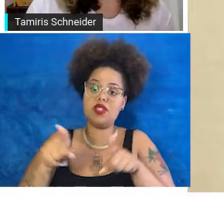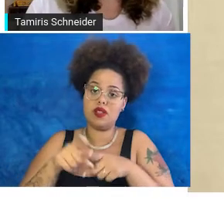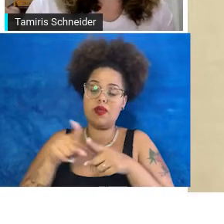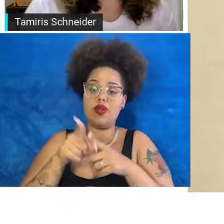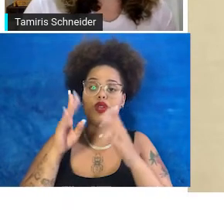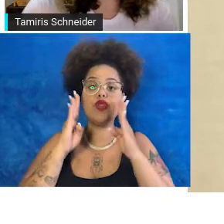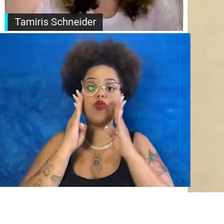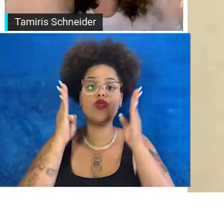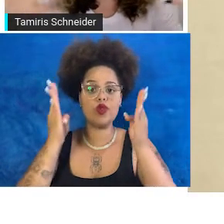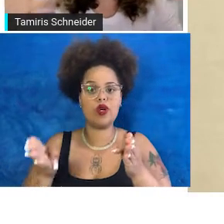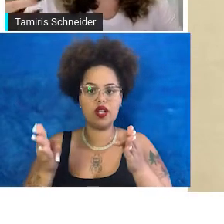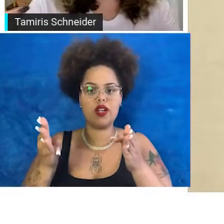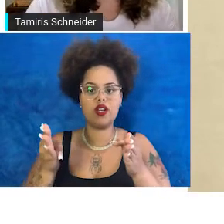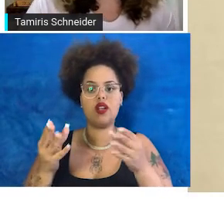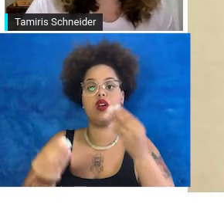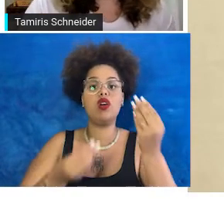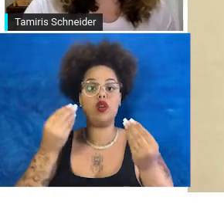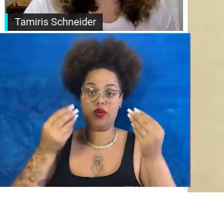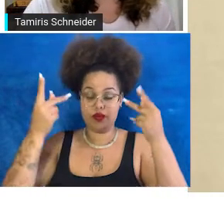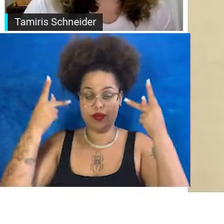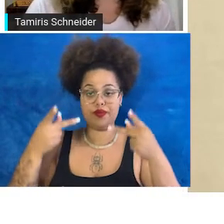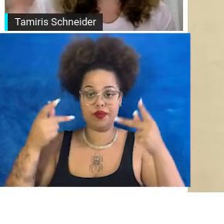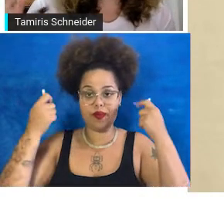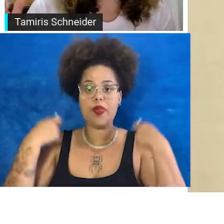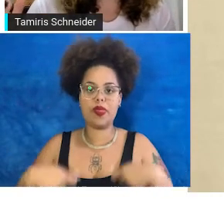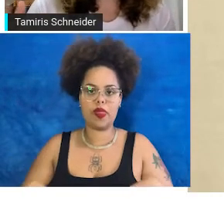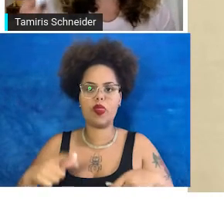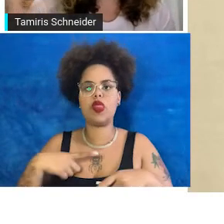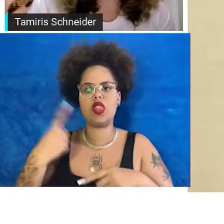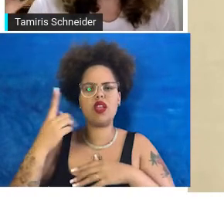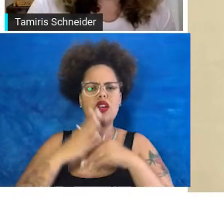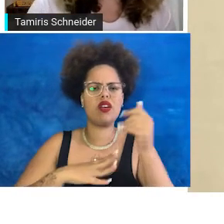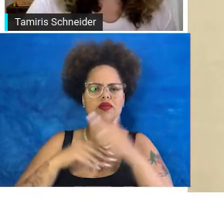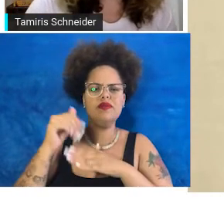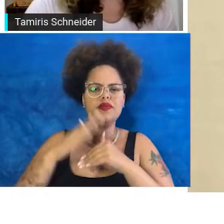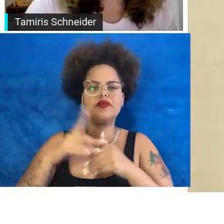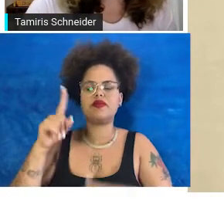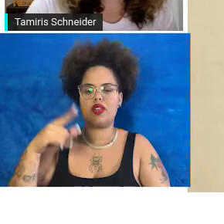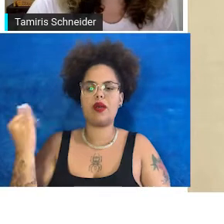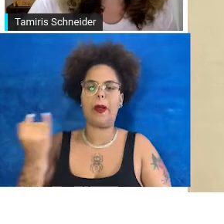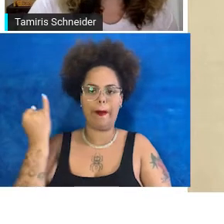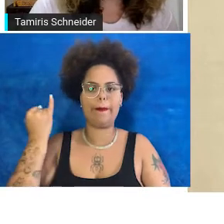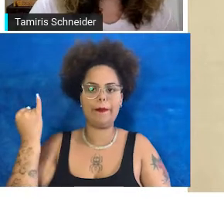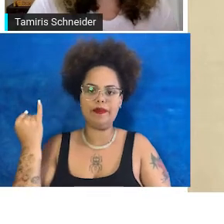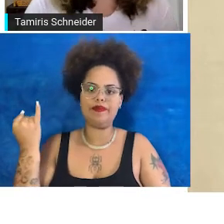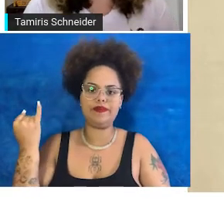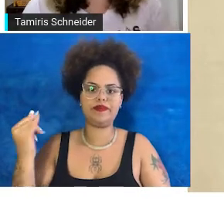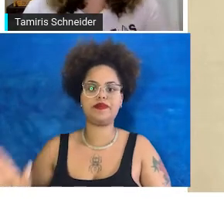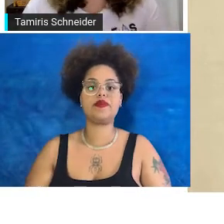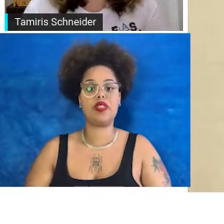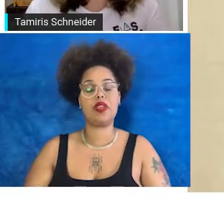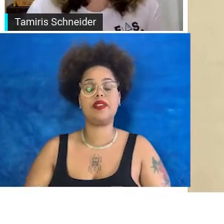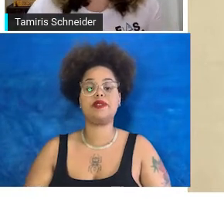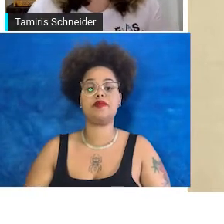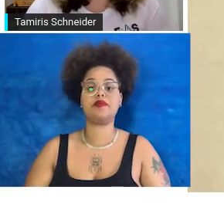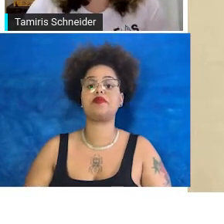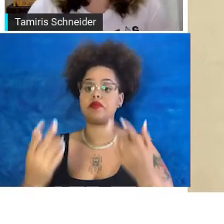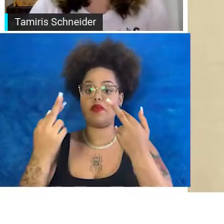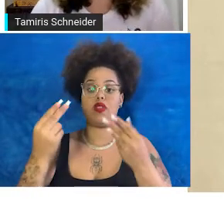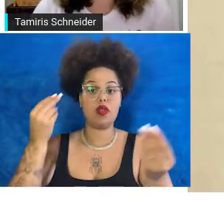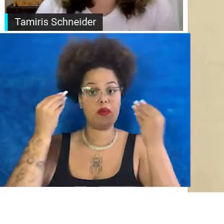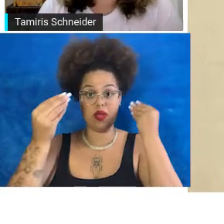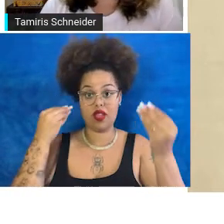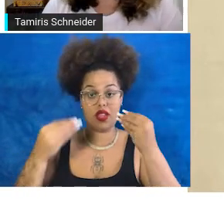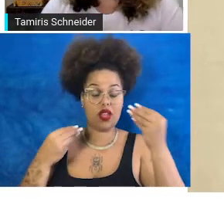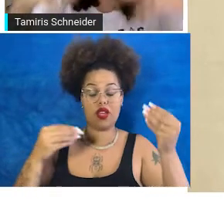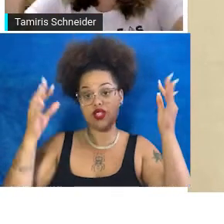focar em como o personagem se veste, né? Ter um profissional para isso é essencial. Mesma coisa com maquiagem,